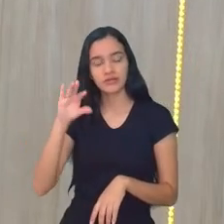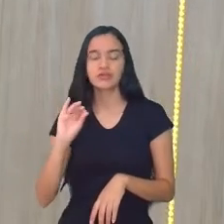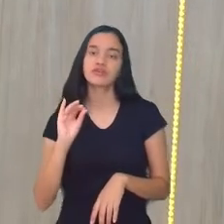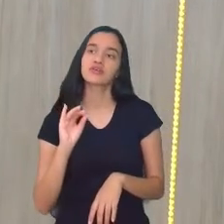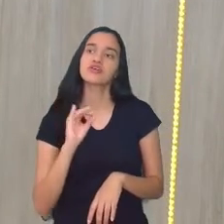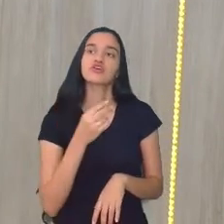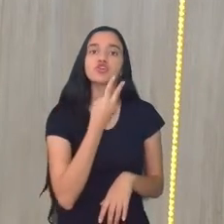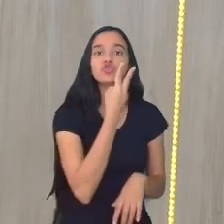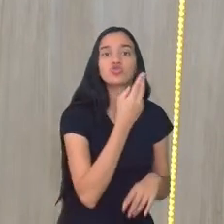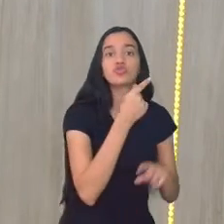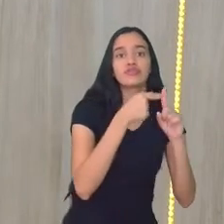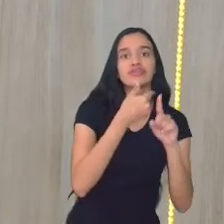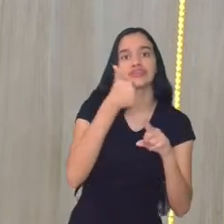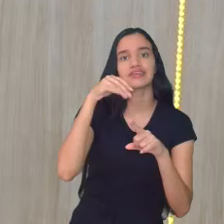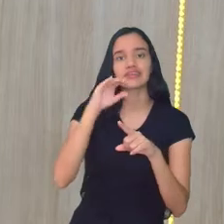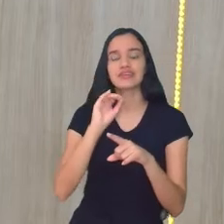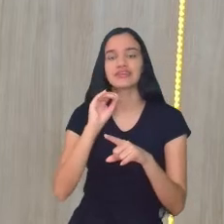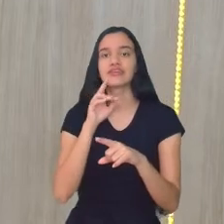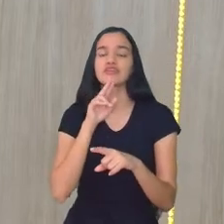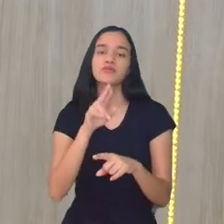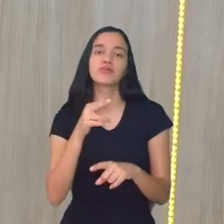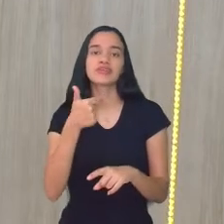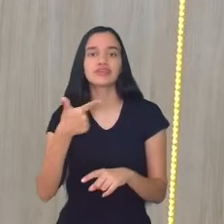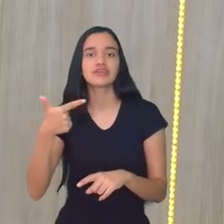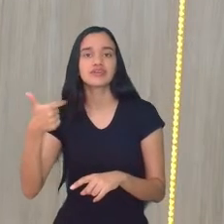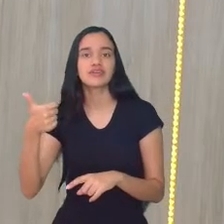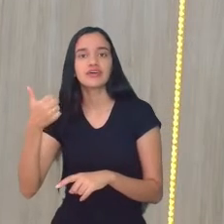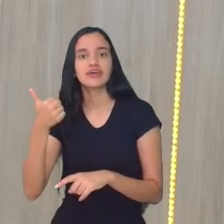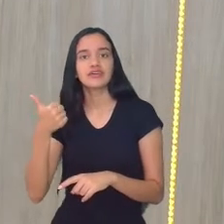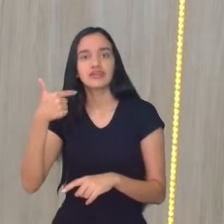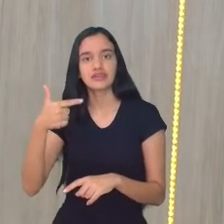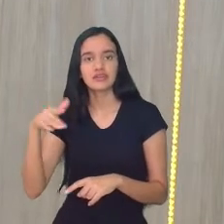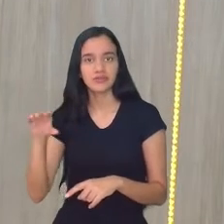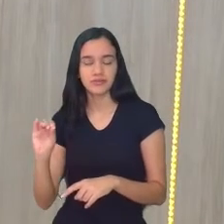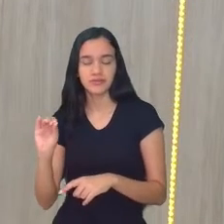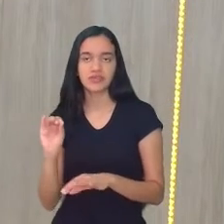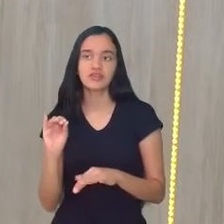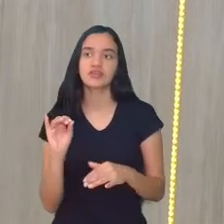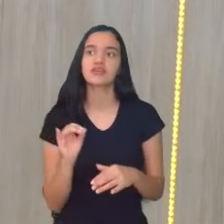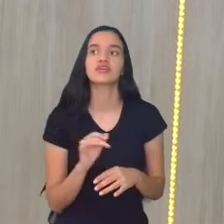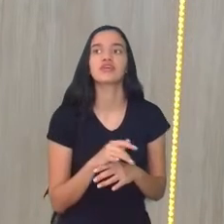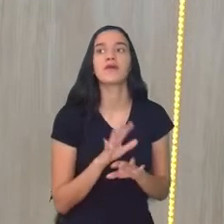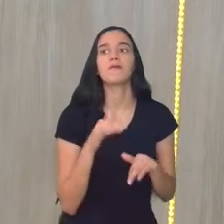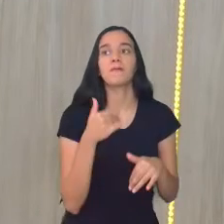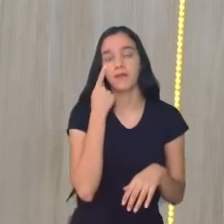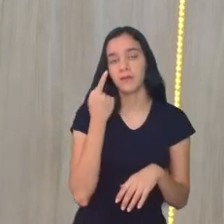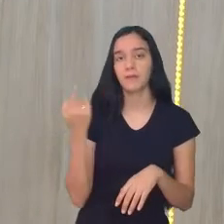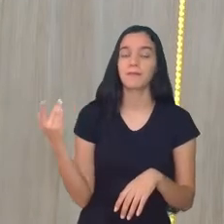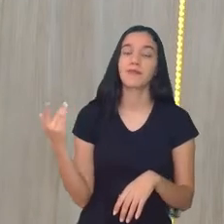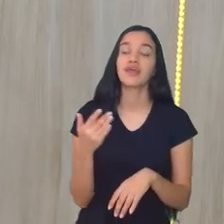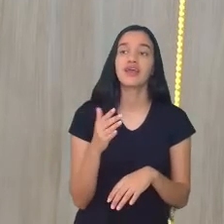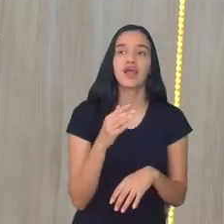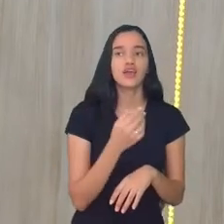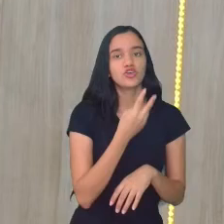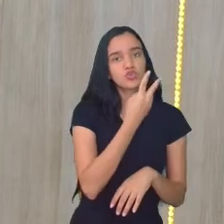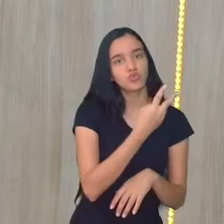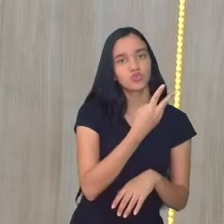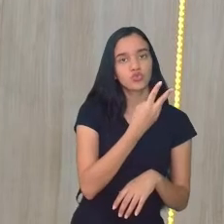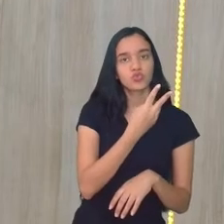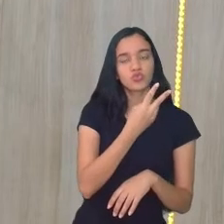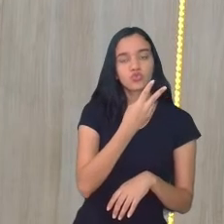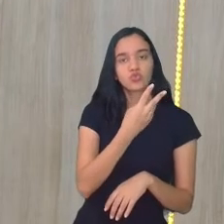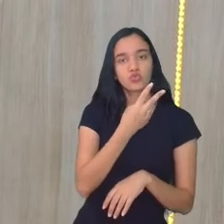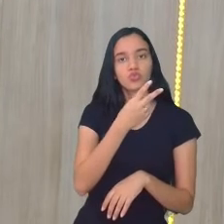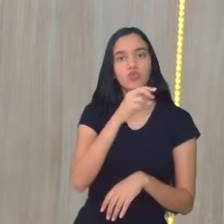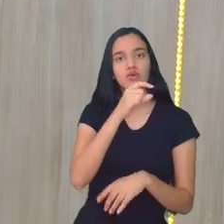60, 120. E a mesma coisa, 2 vezes 3.600, 7.200